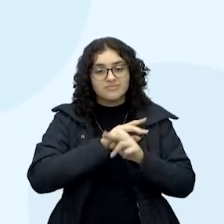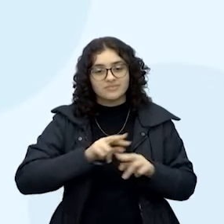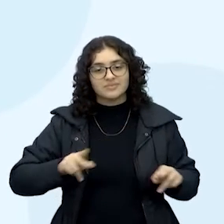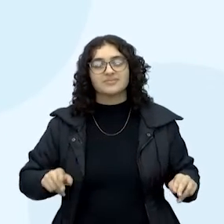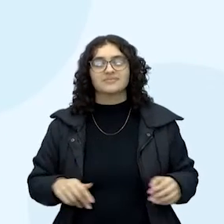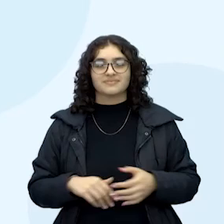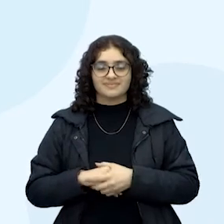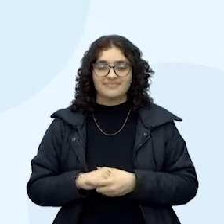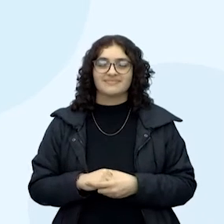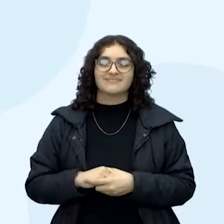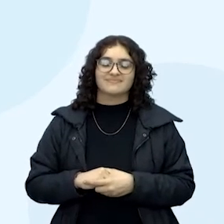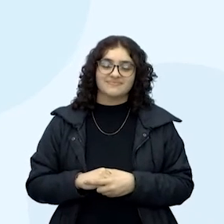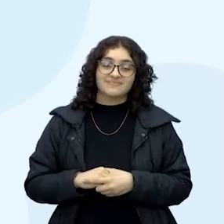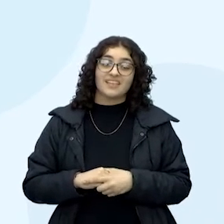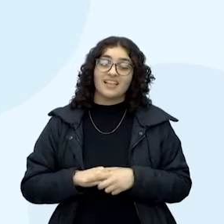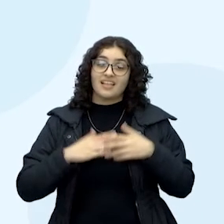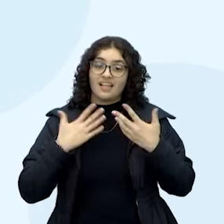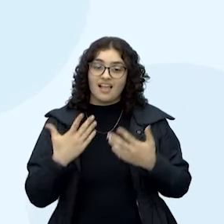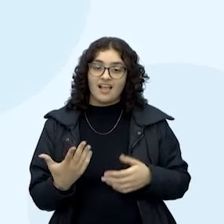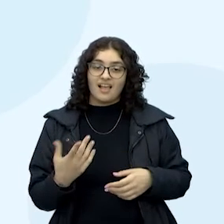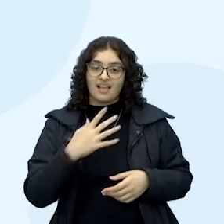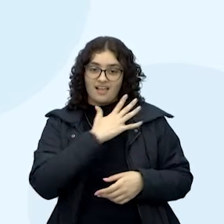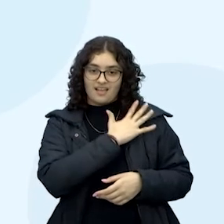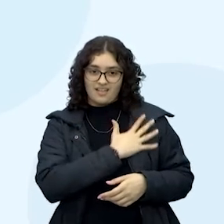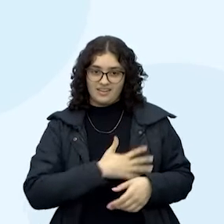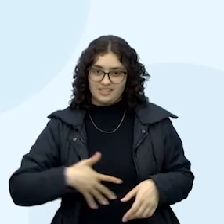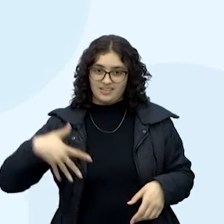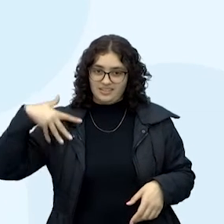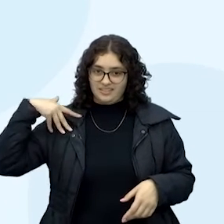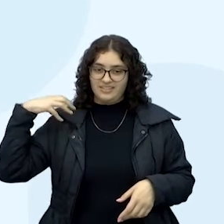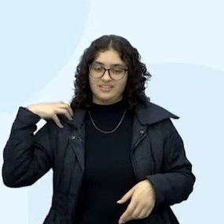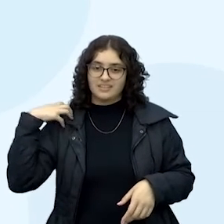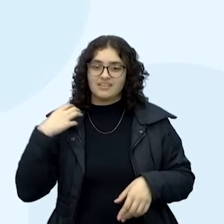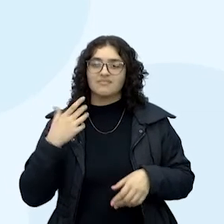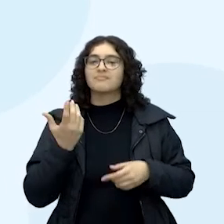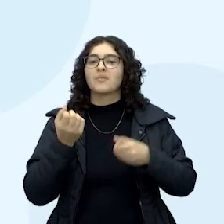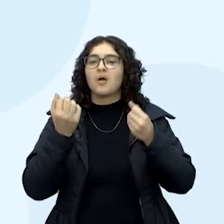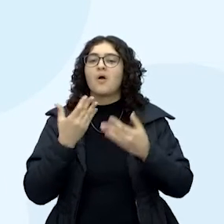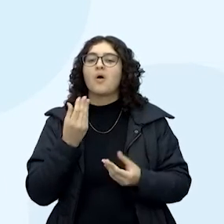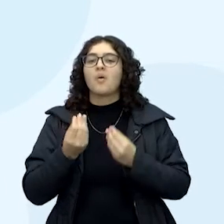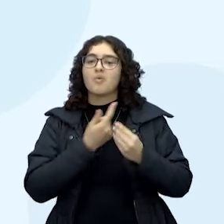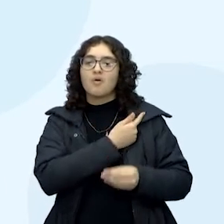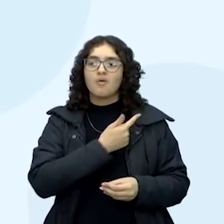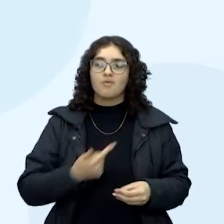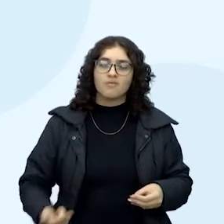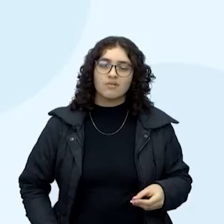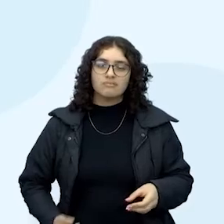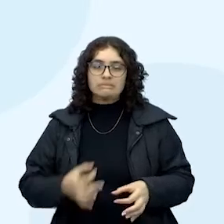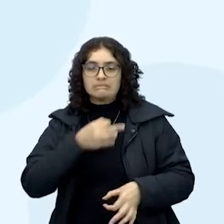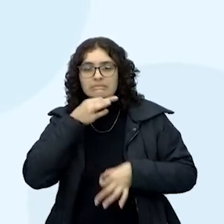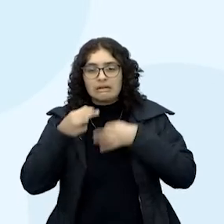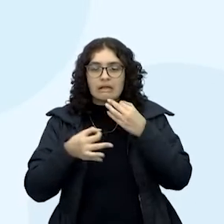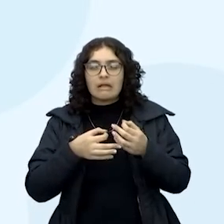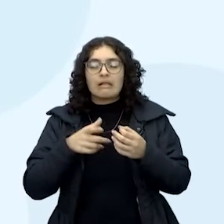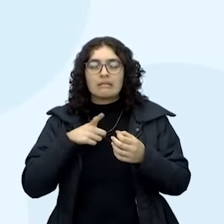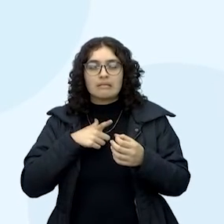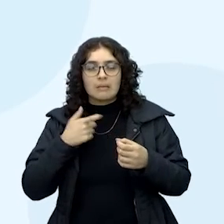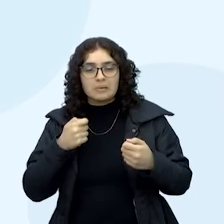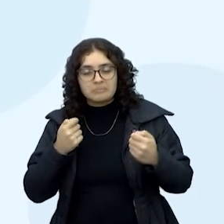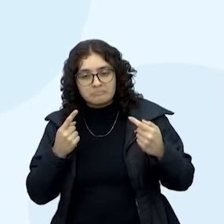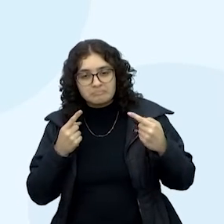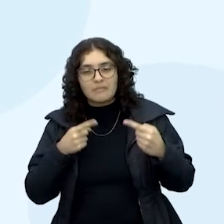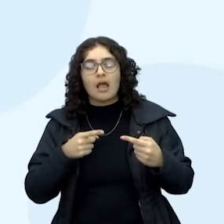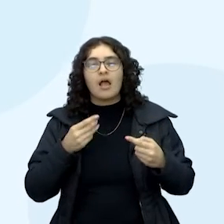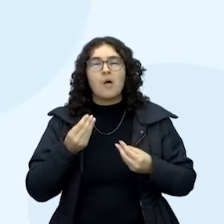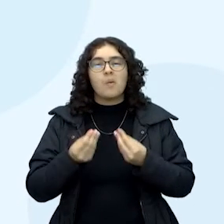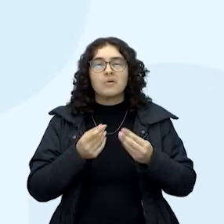formas. Então, Aristóteles descreve o governo com critérios de justiça e objetivos que visam o